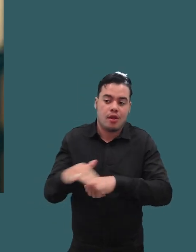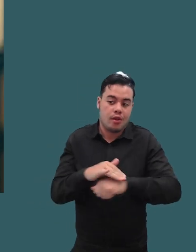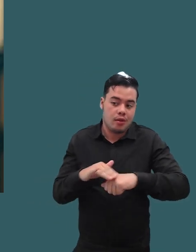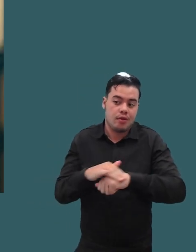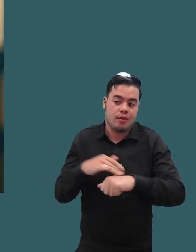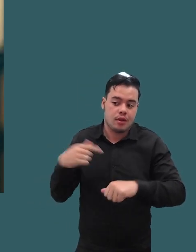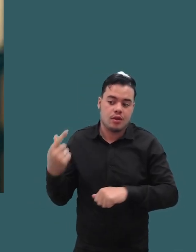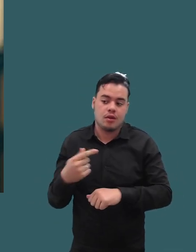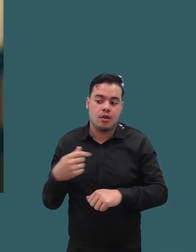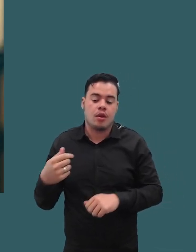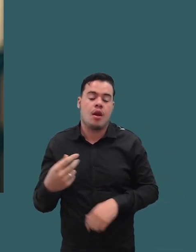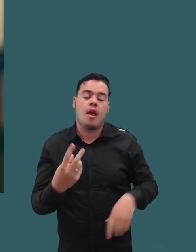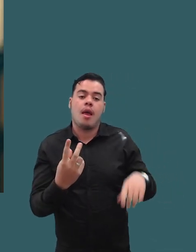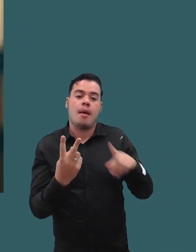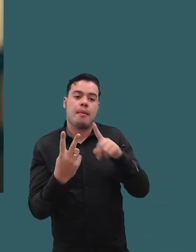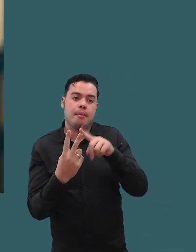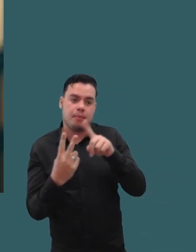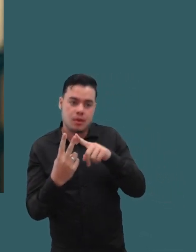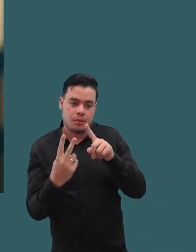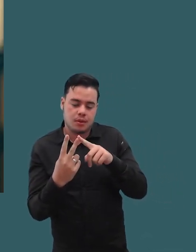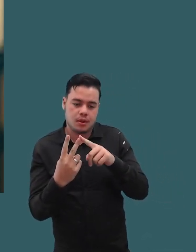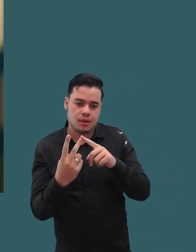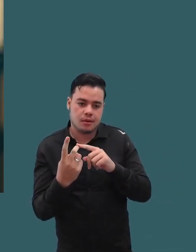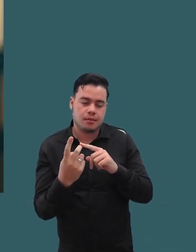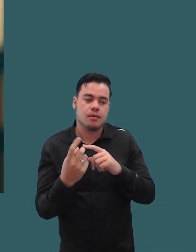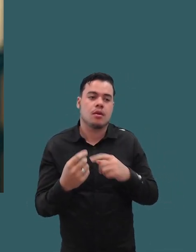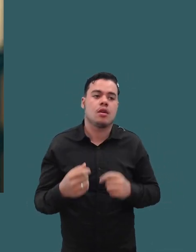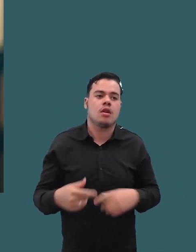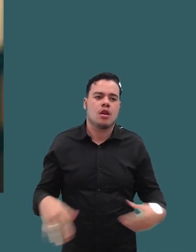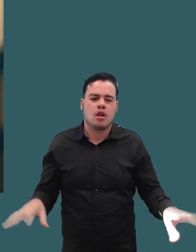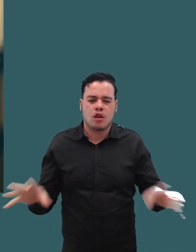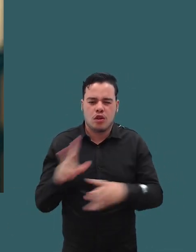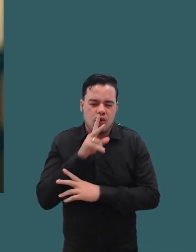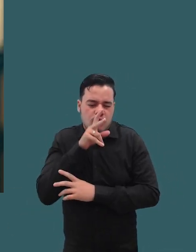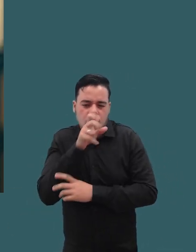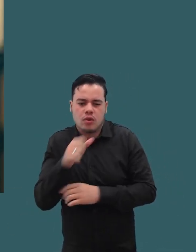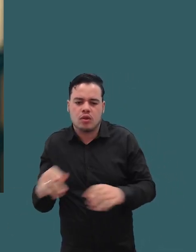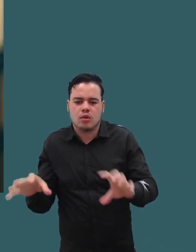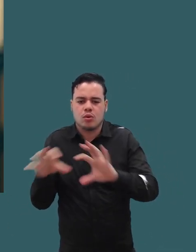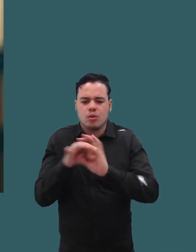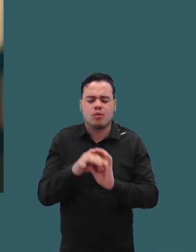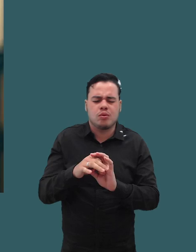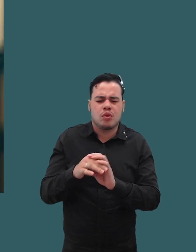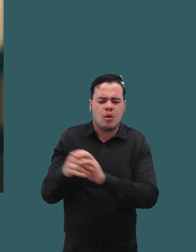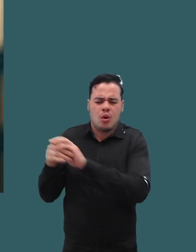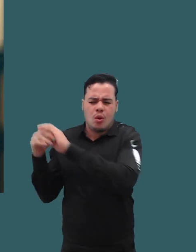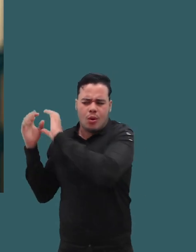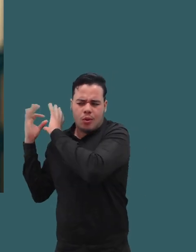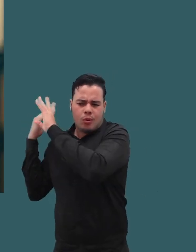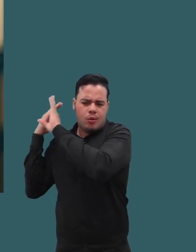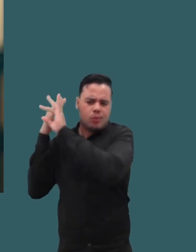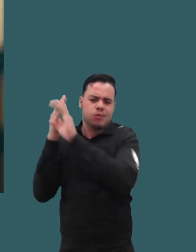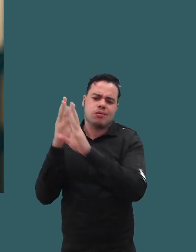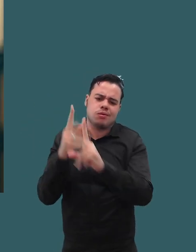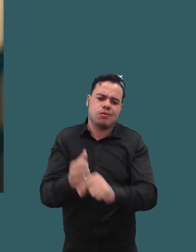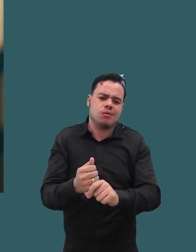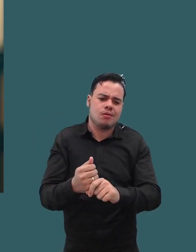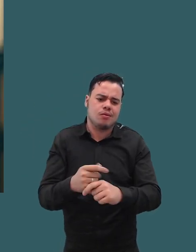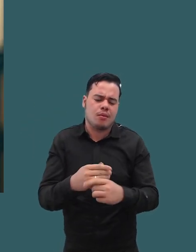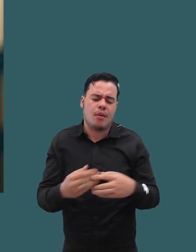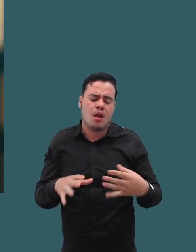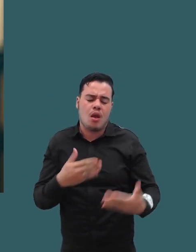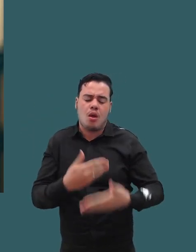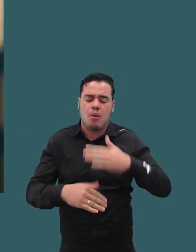Primeiro, reforçar, engrossar essa corrente liderada por estudiosos, pesquisadores e profissionais,